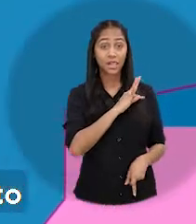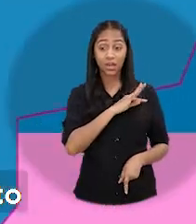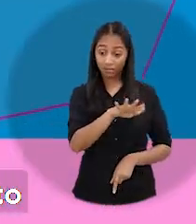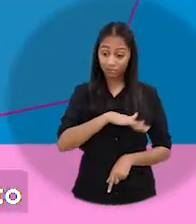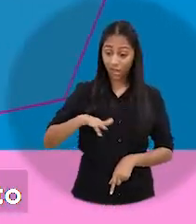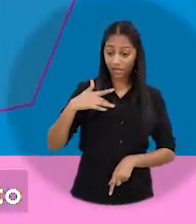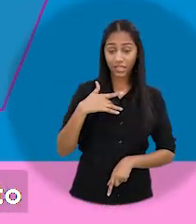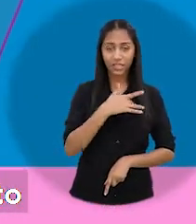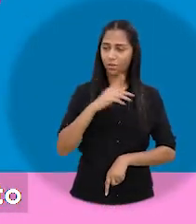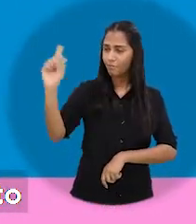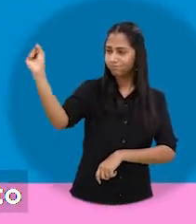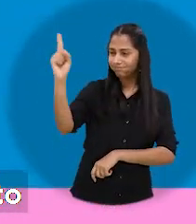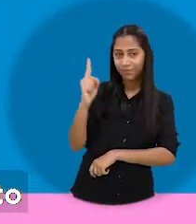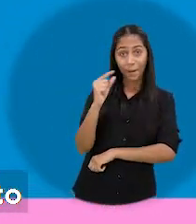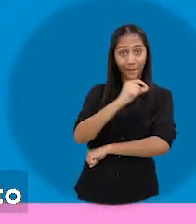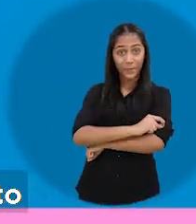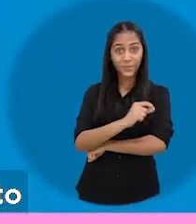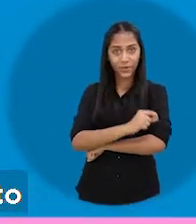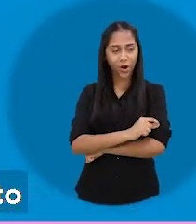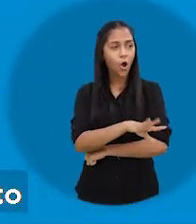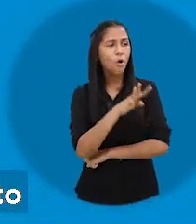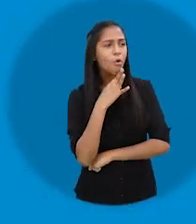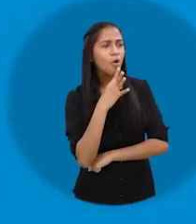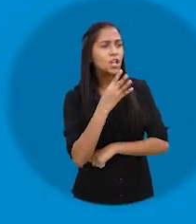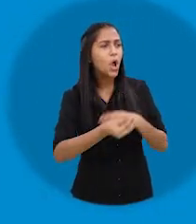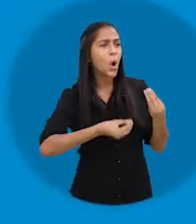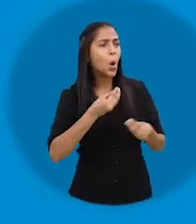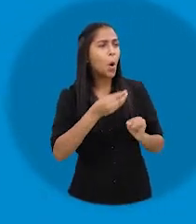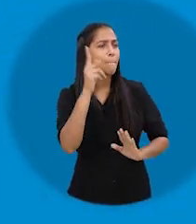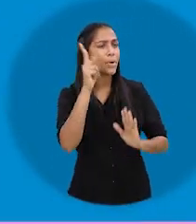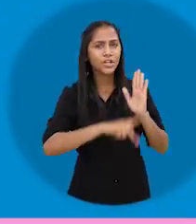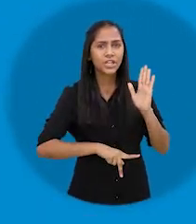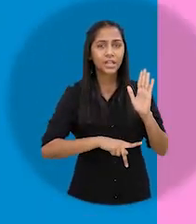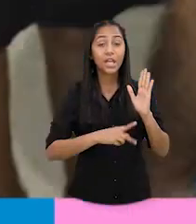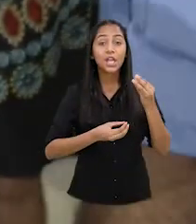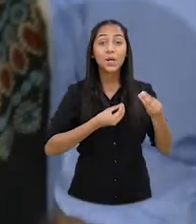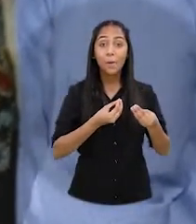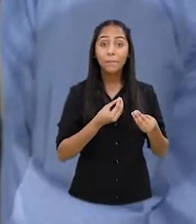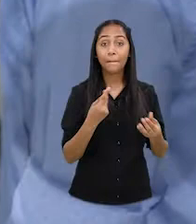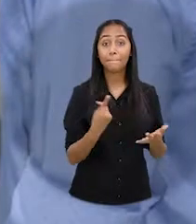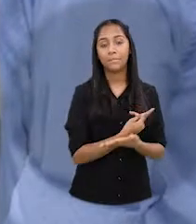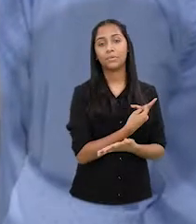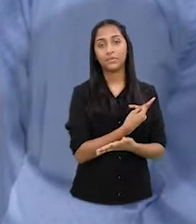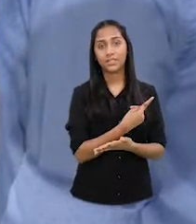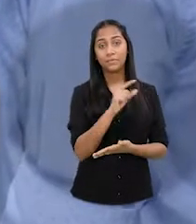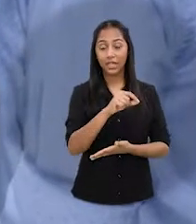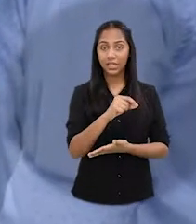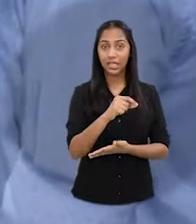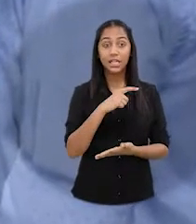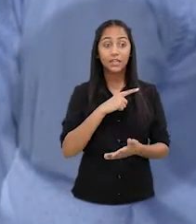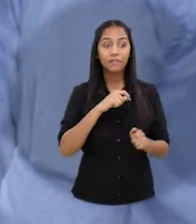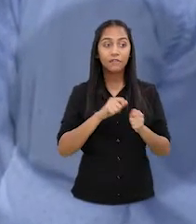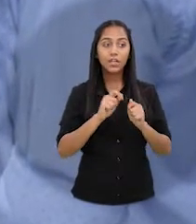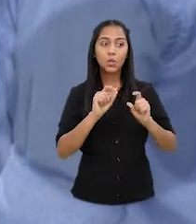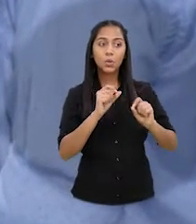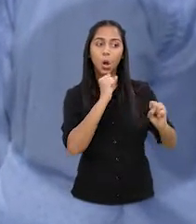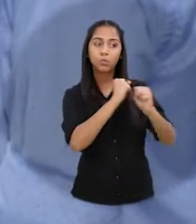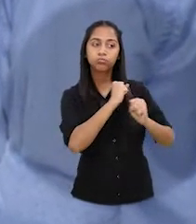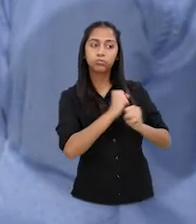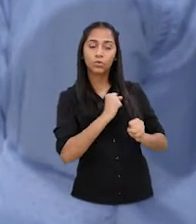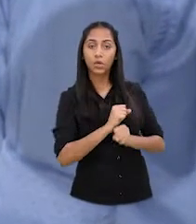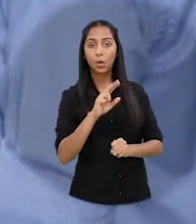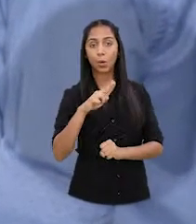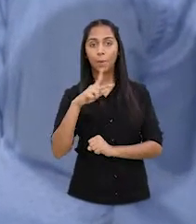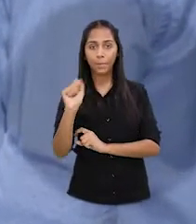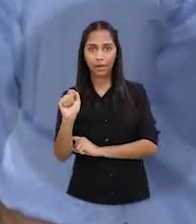técnicos do Ministério da Saúde vieram a Mossoró conhecer o formato e o sucesso daquela nova forma de se fazer pronto-socorro.